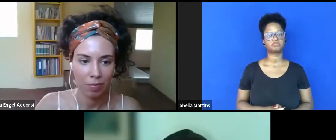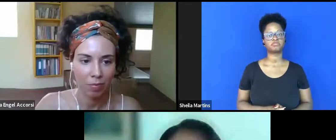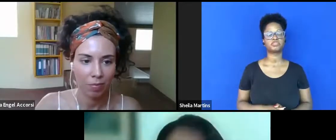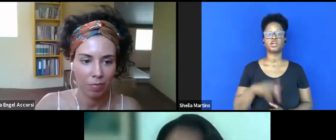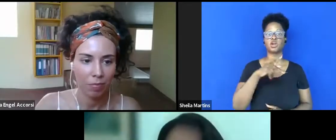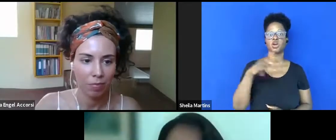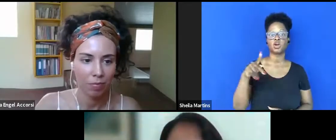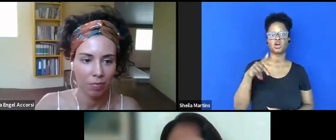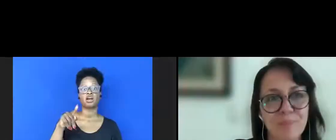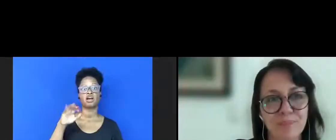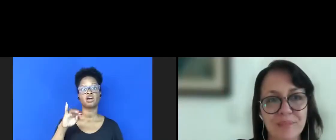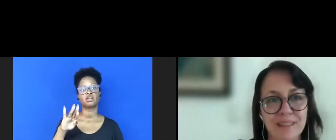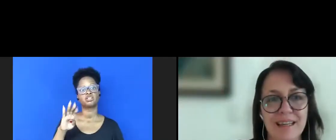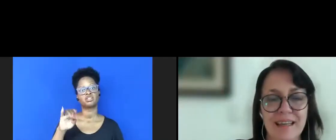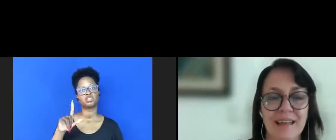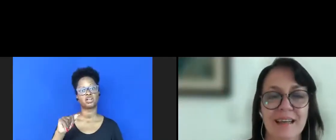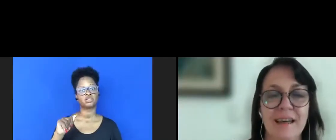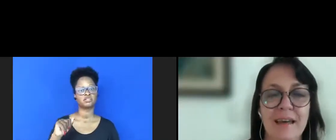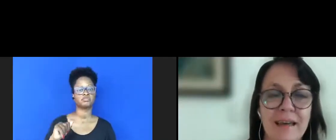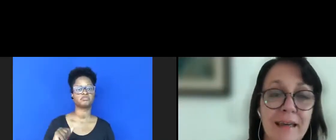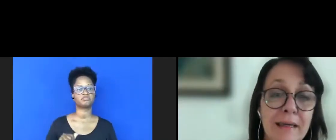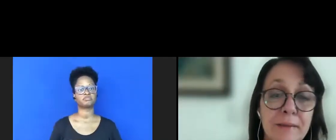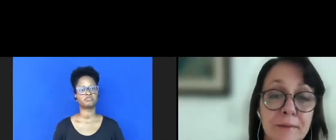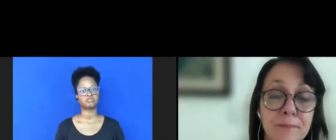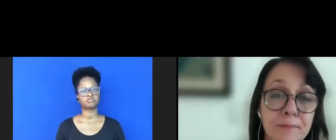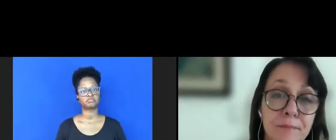Professora Cristiana?